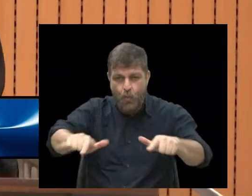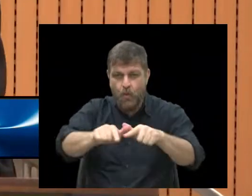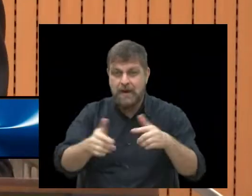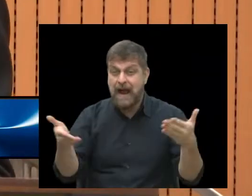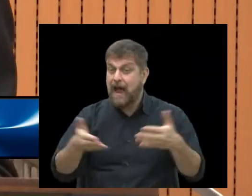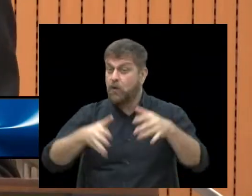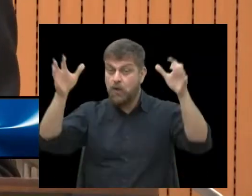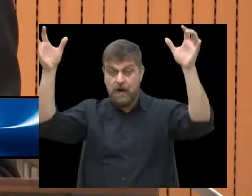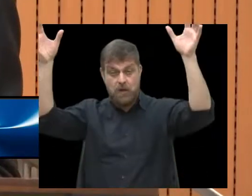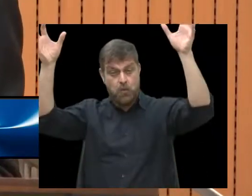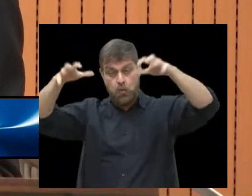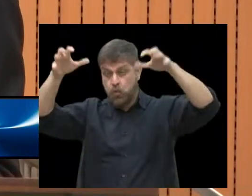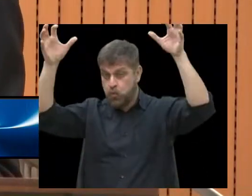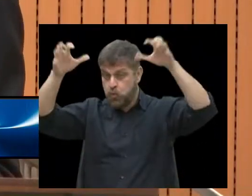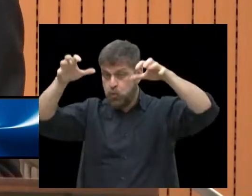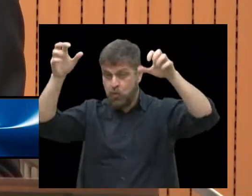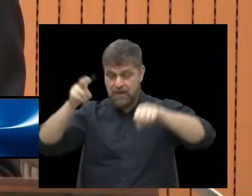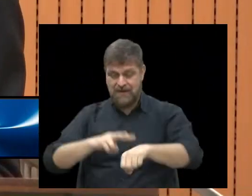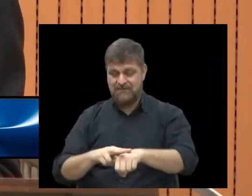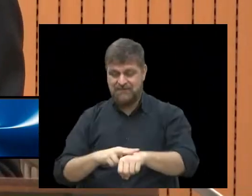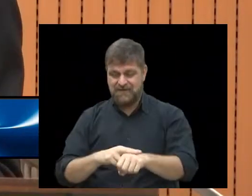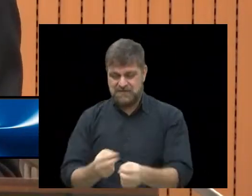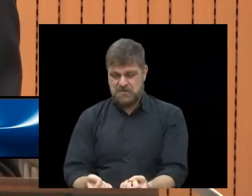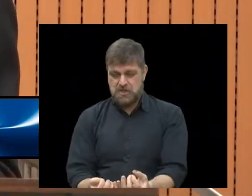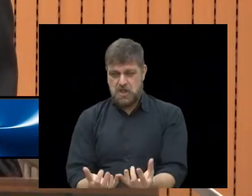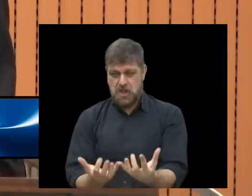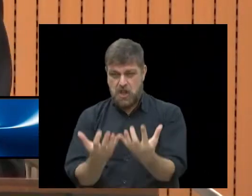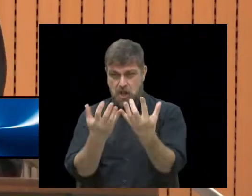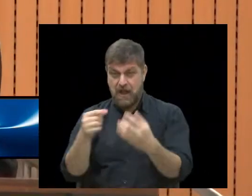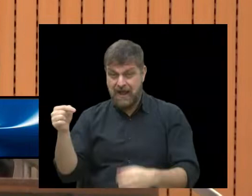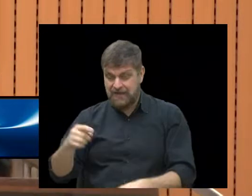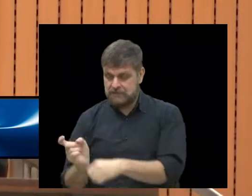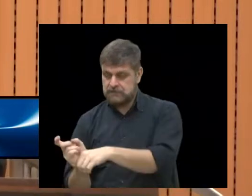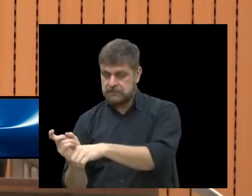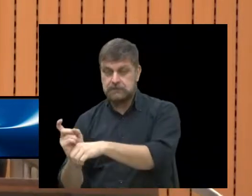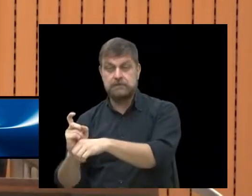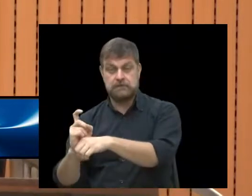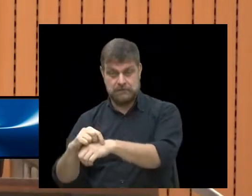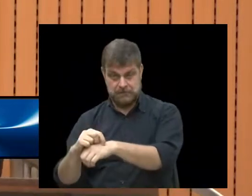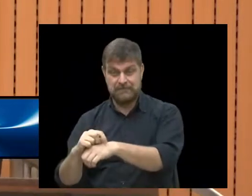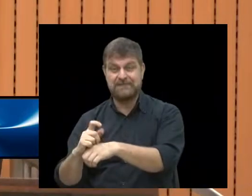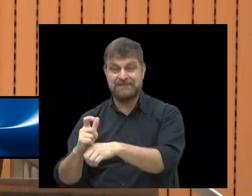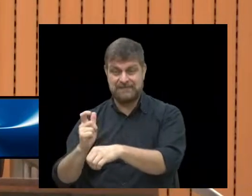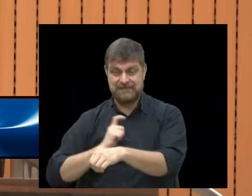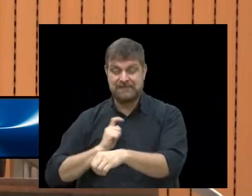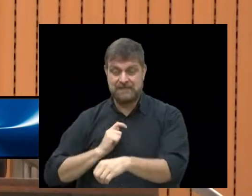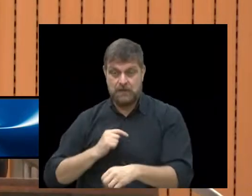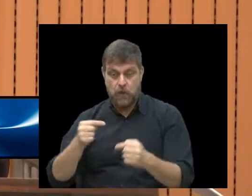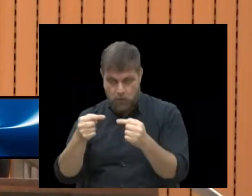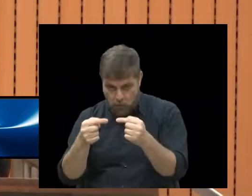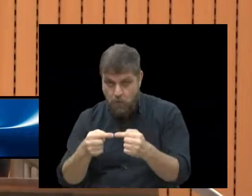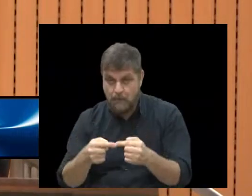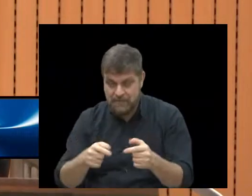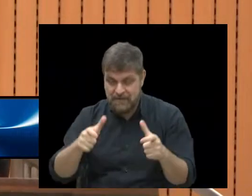está chovendo, é muito mato, e escorpiões se agrada desse lugar.